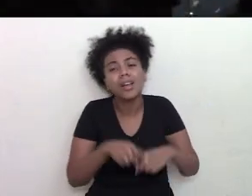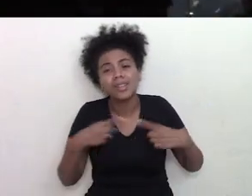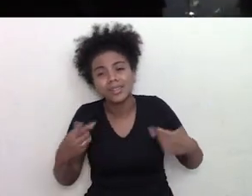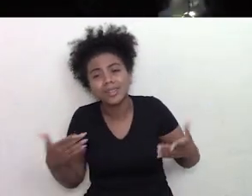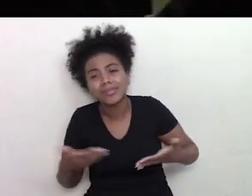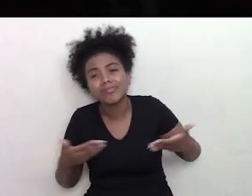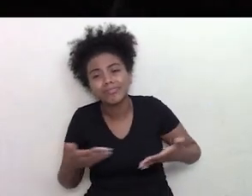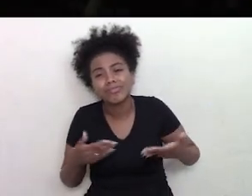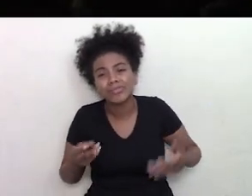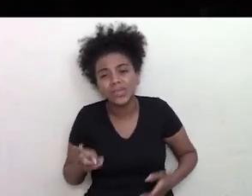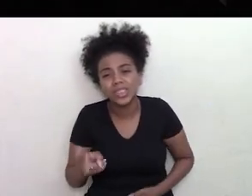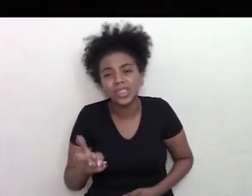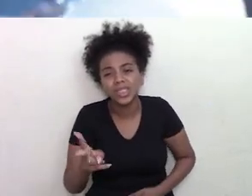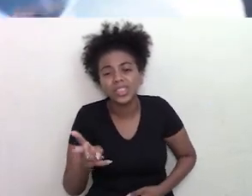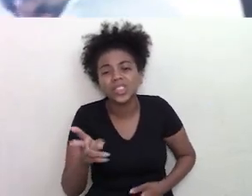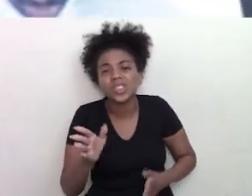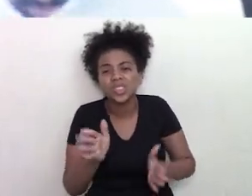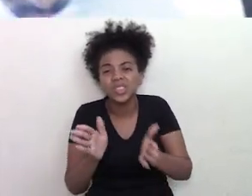ninguém.